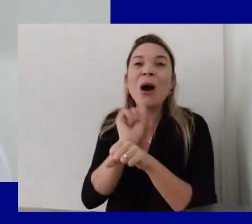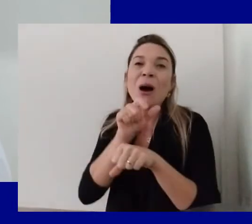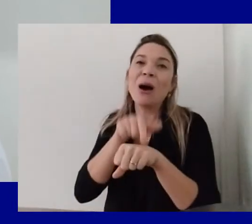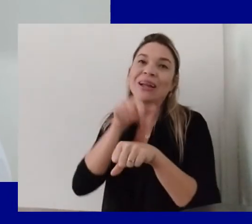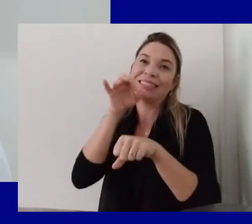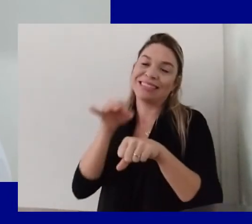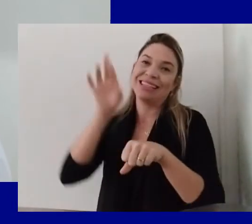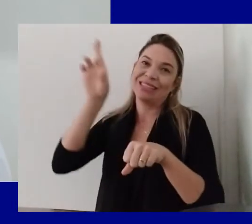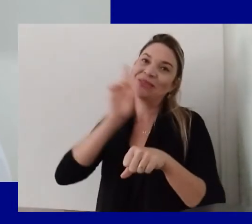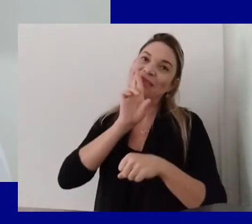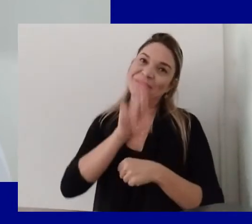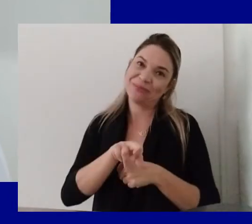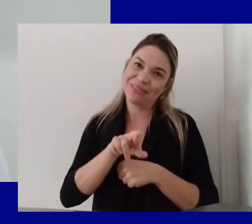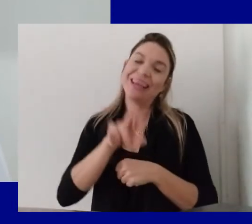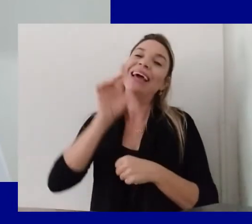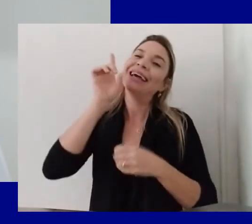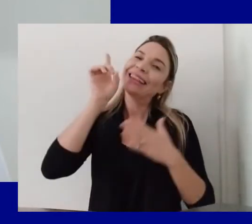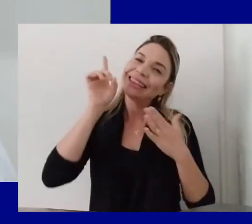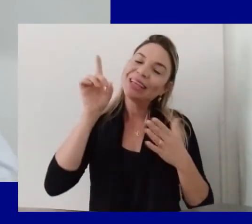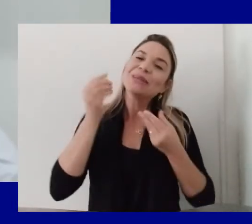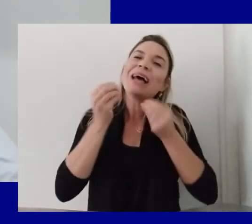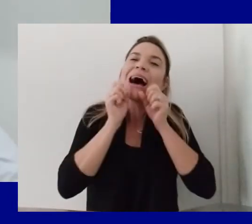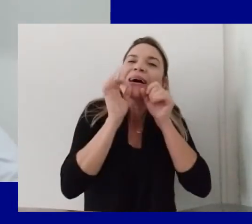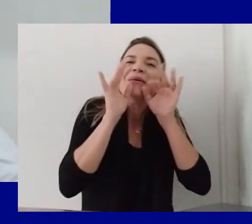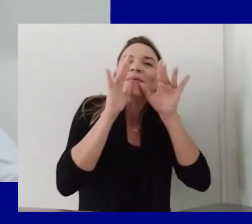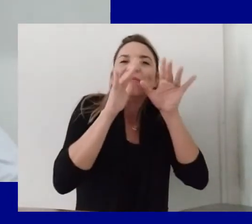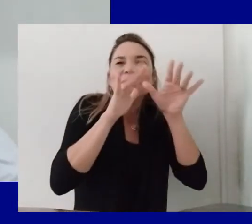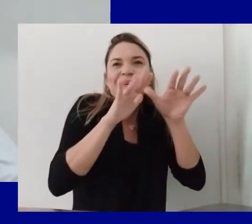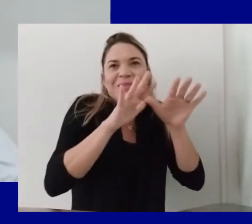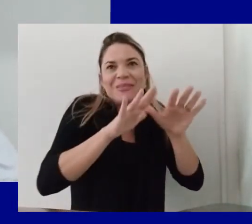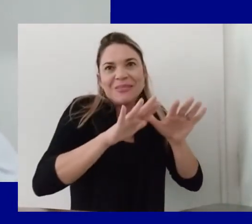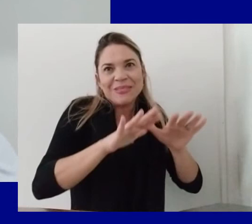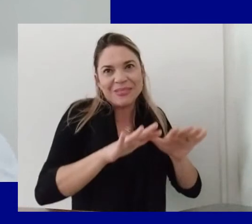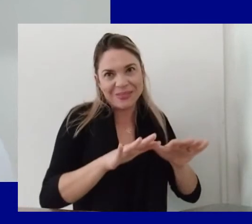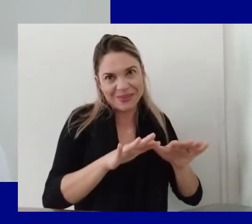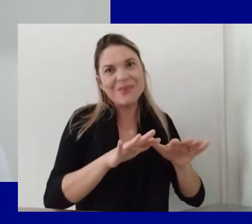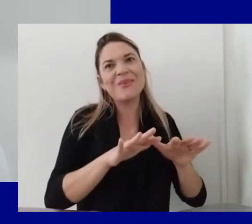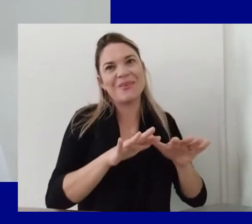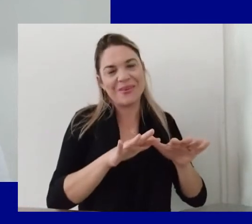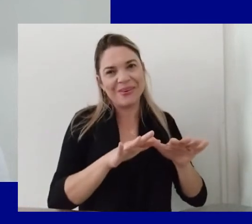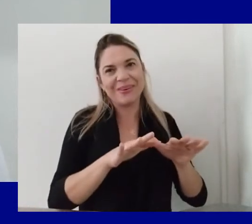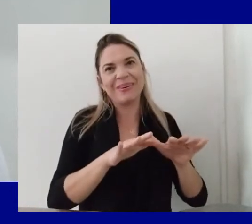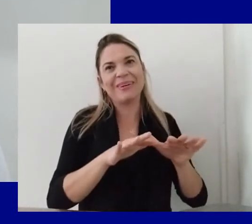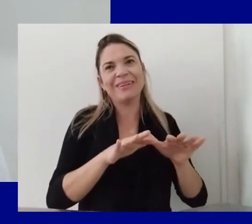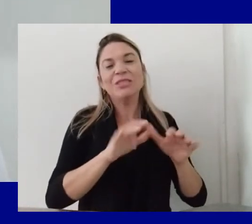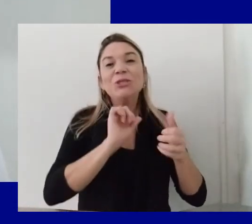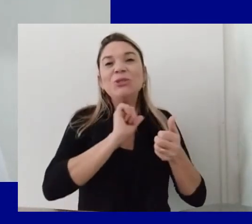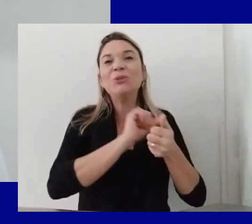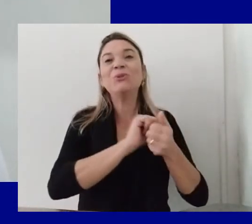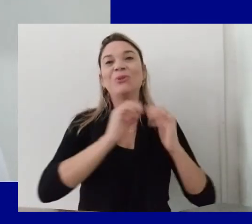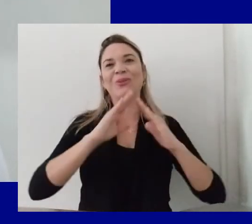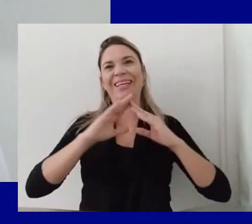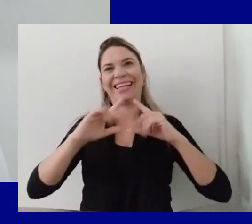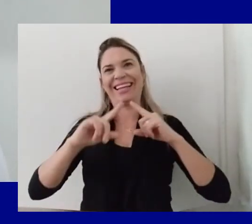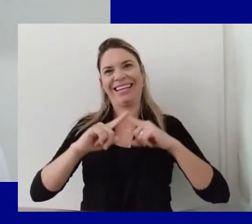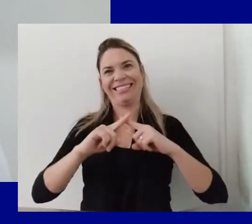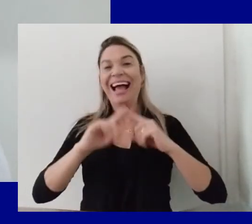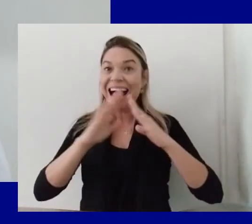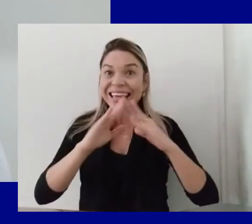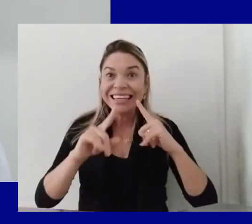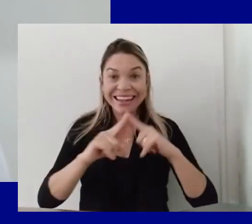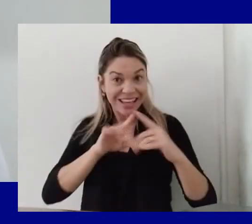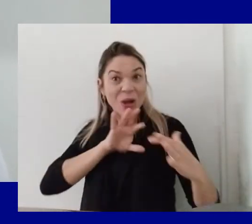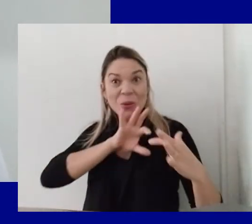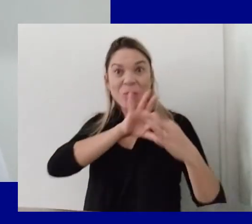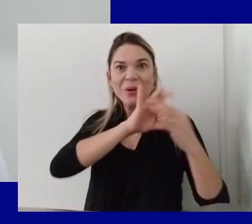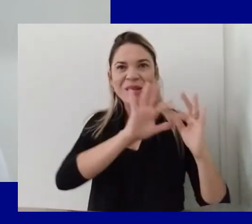na vida daquela família através da mobilização da igreja para orar. O